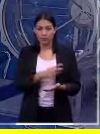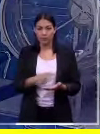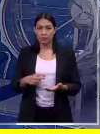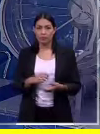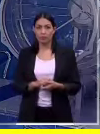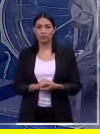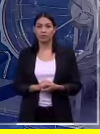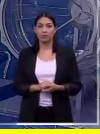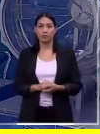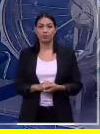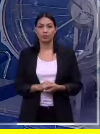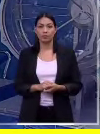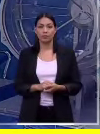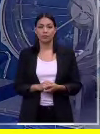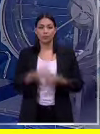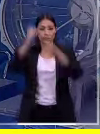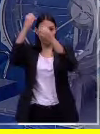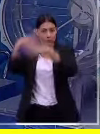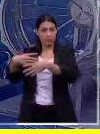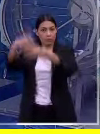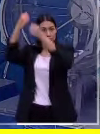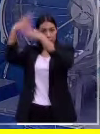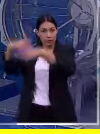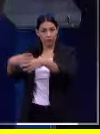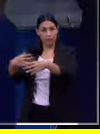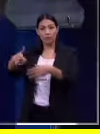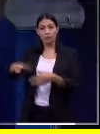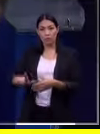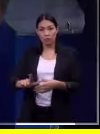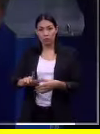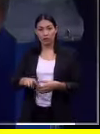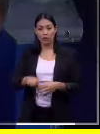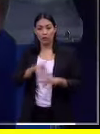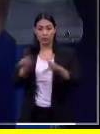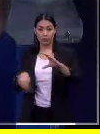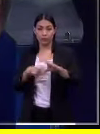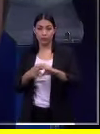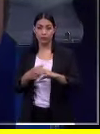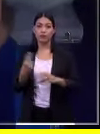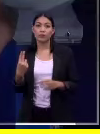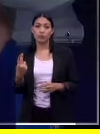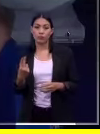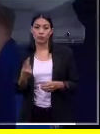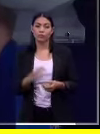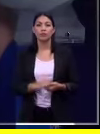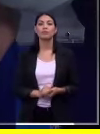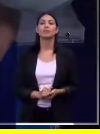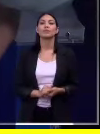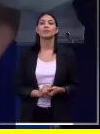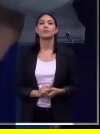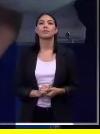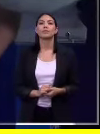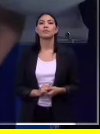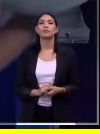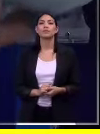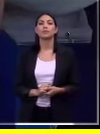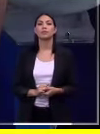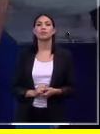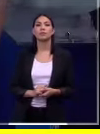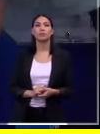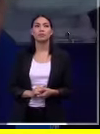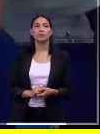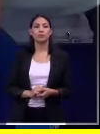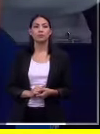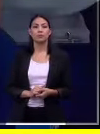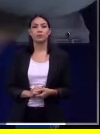Utilizaremos também o globo número 4. Então as bolas, as 5 dezenas sorteadas na quina serão recolhidas agora